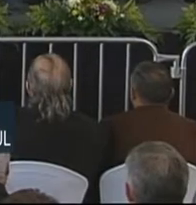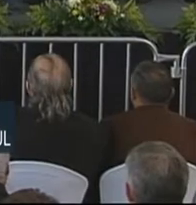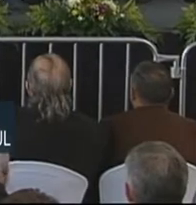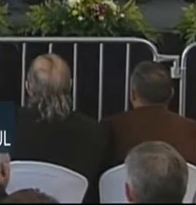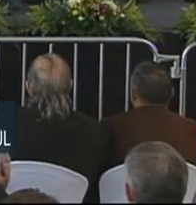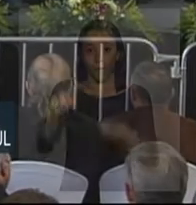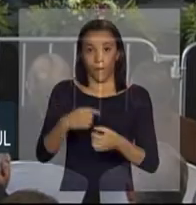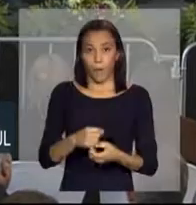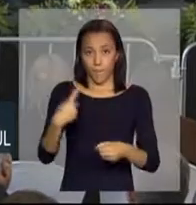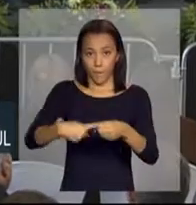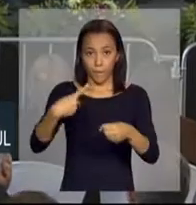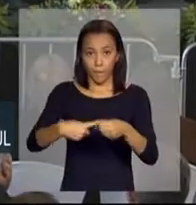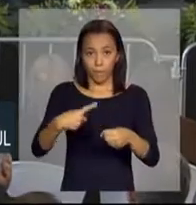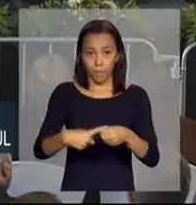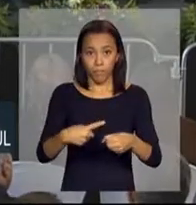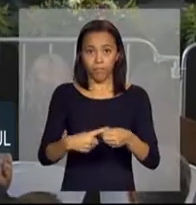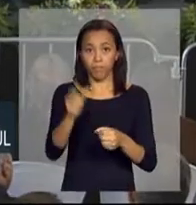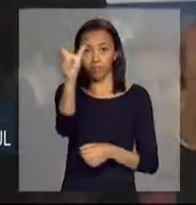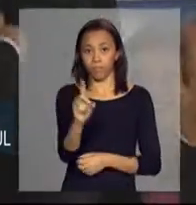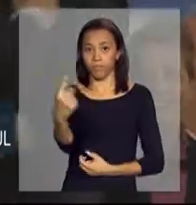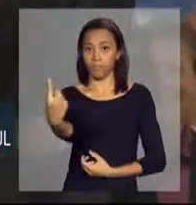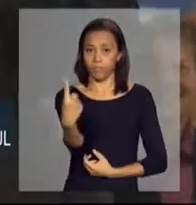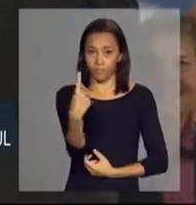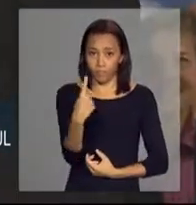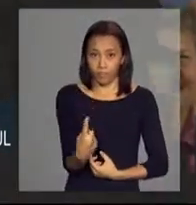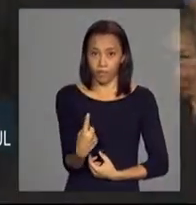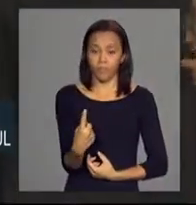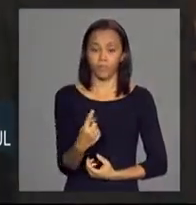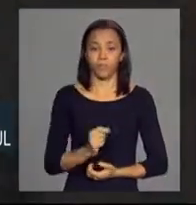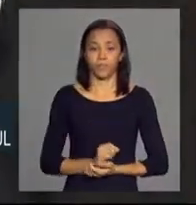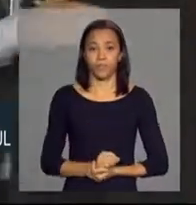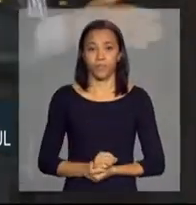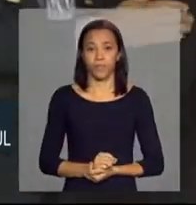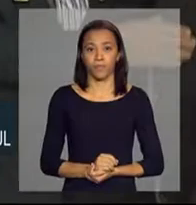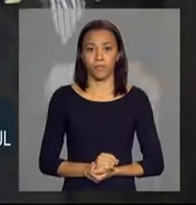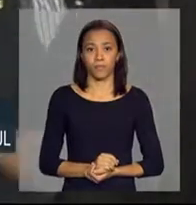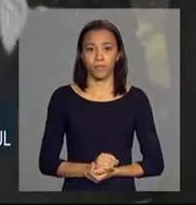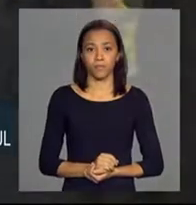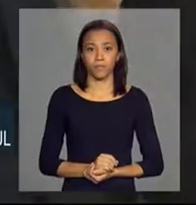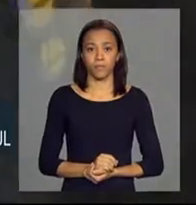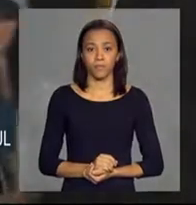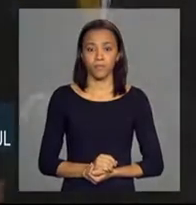Ajuricaba, prefeito Ayrton Luiz Cossetim;